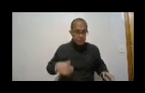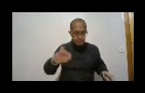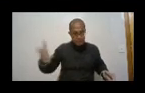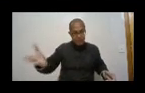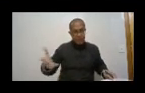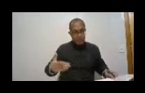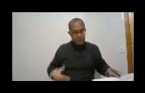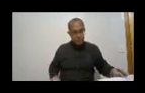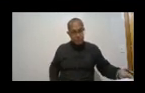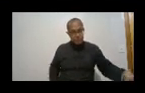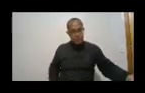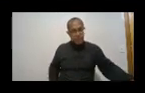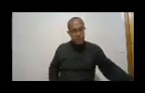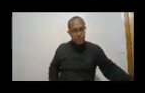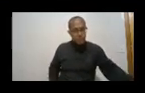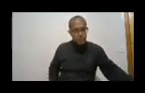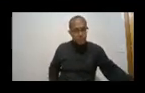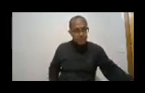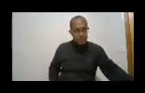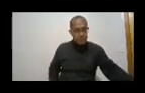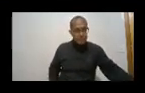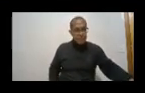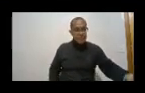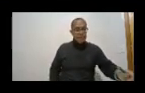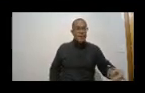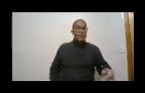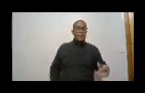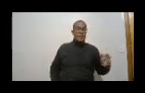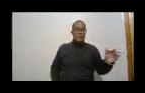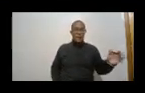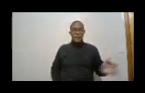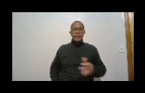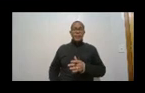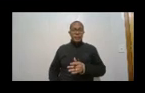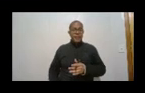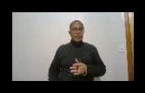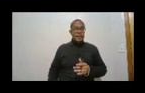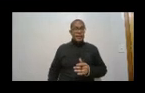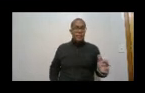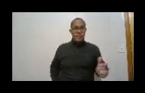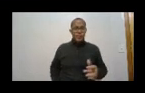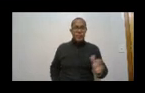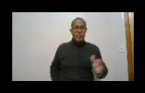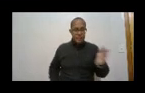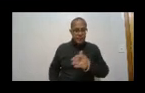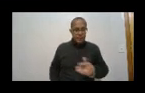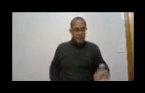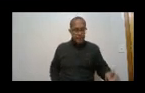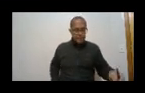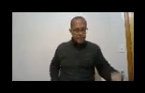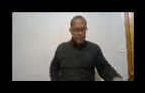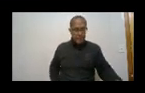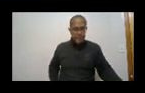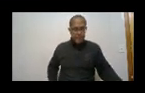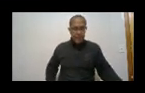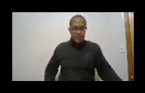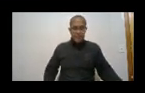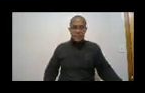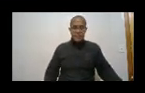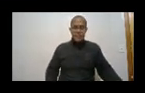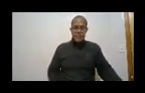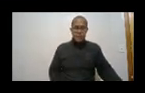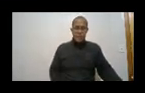aulas anteriores, peço aos senhores que se tiverem dúvida, por favor, as acessem, mas geralmente acontece essa biotransformação para